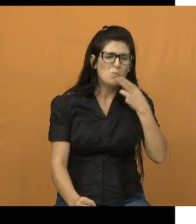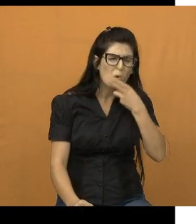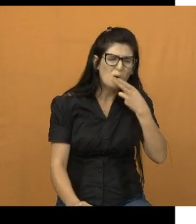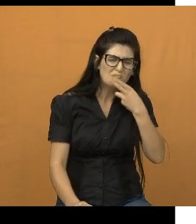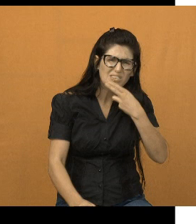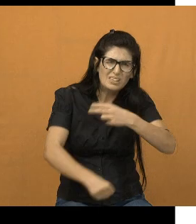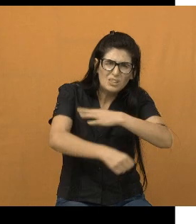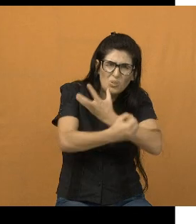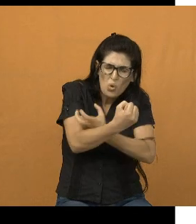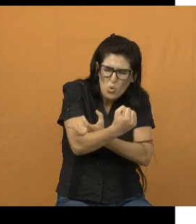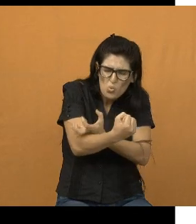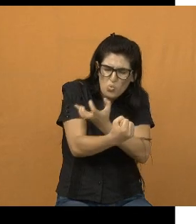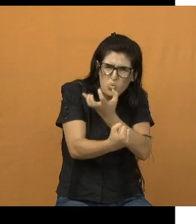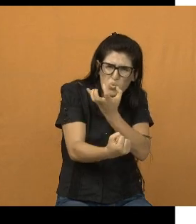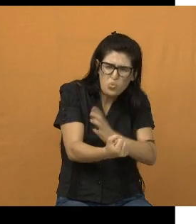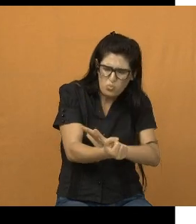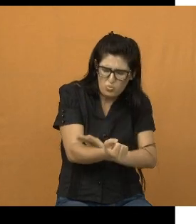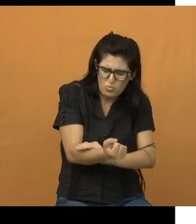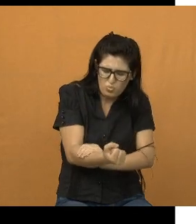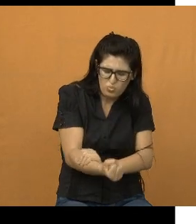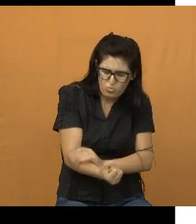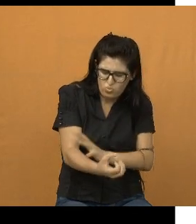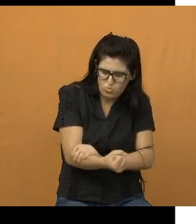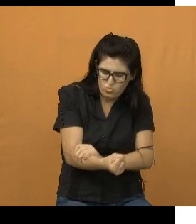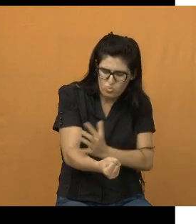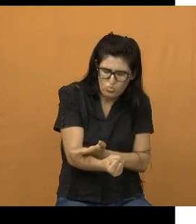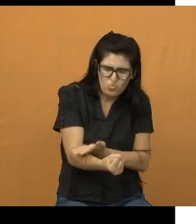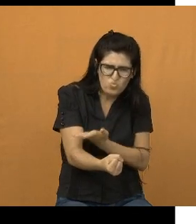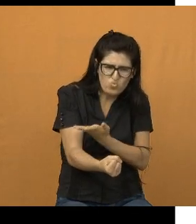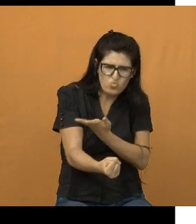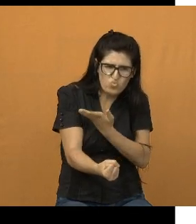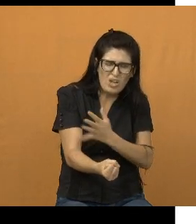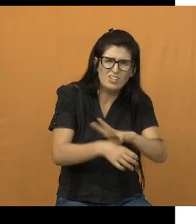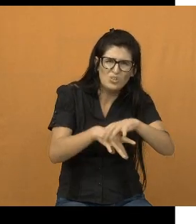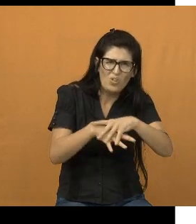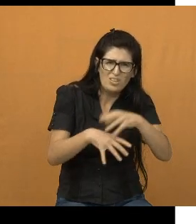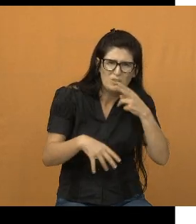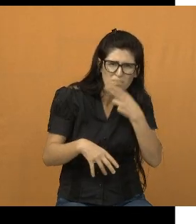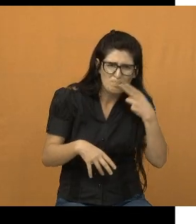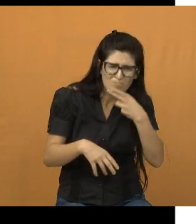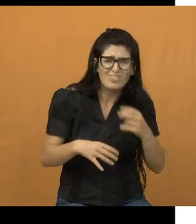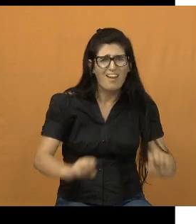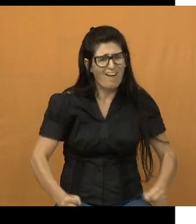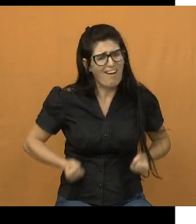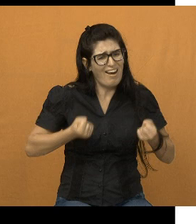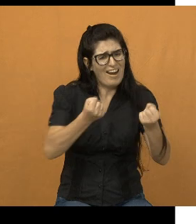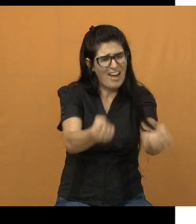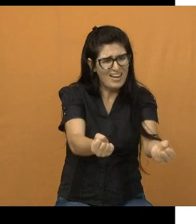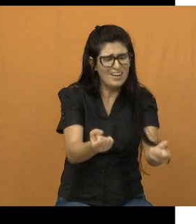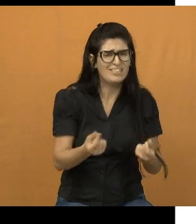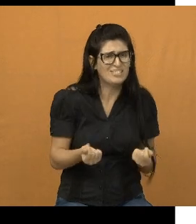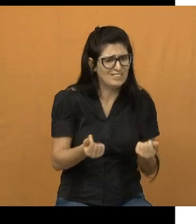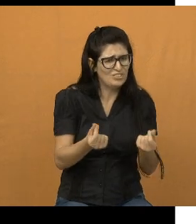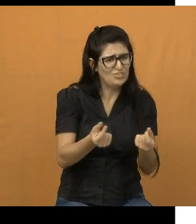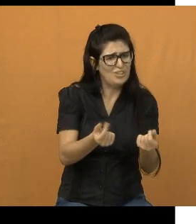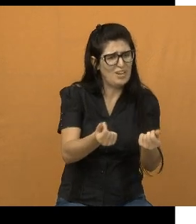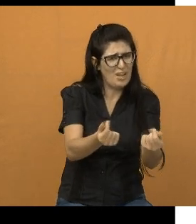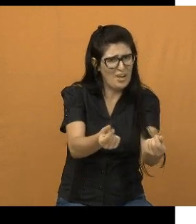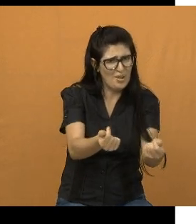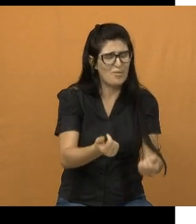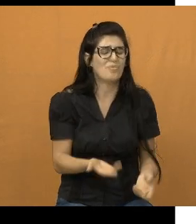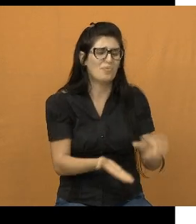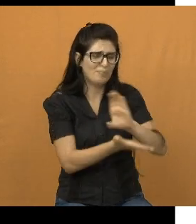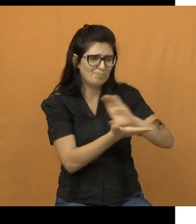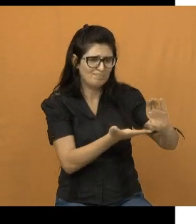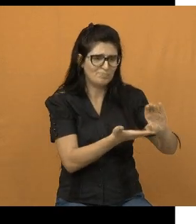criou um substituto. Então, é onde a gente gasta muito dinheiro na